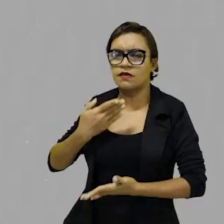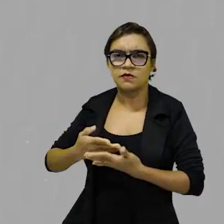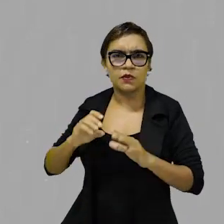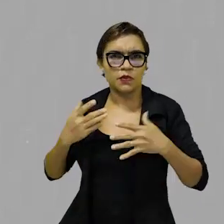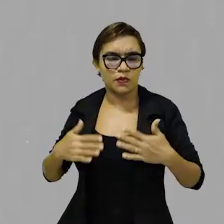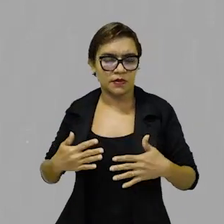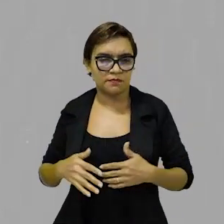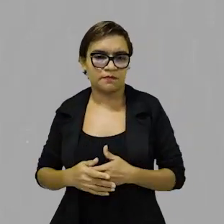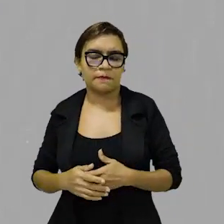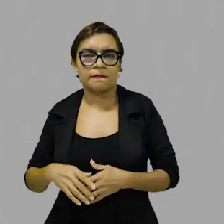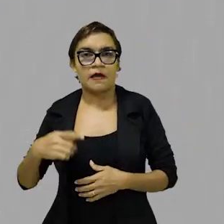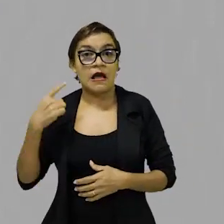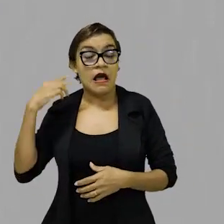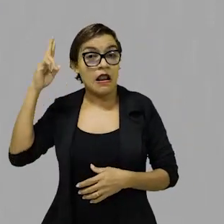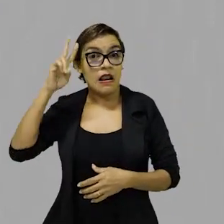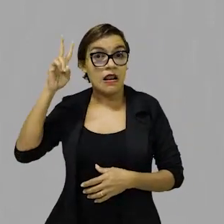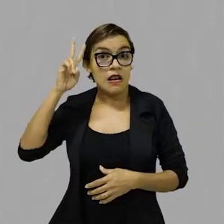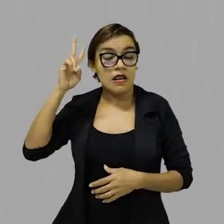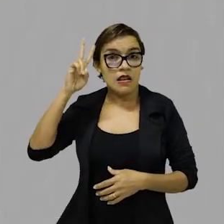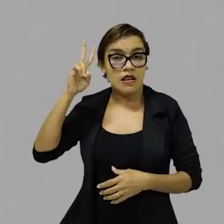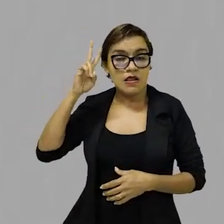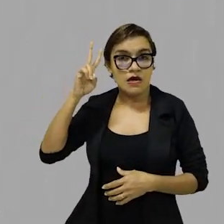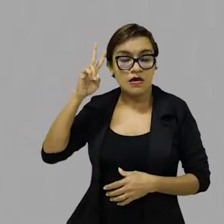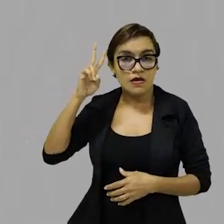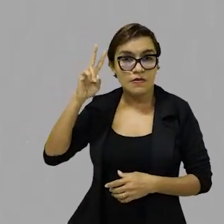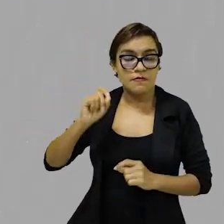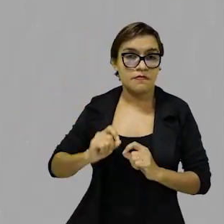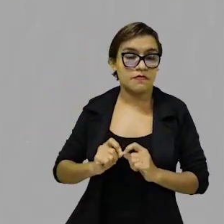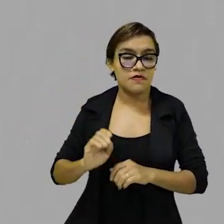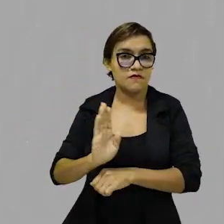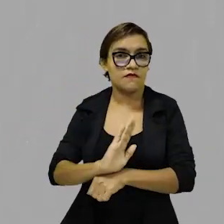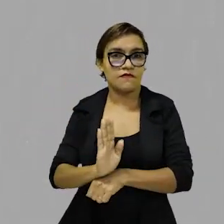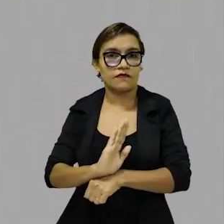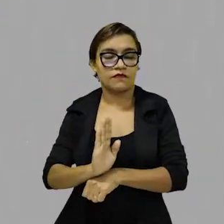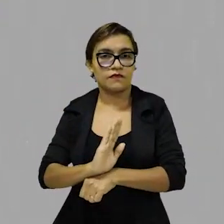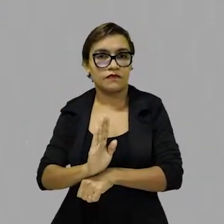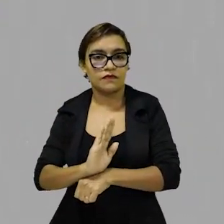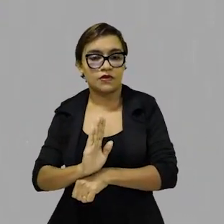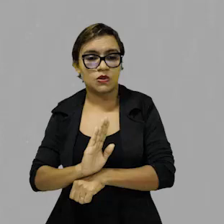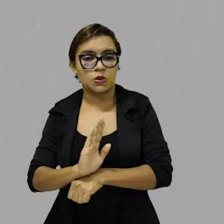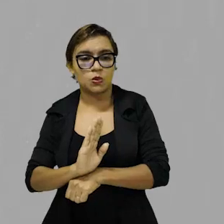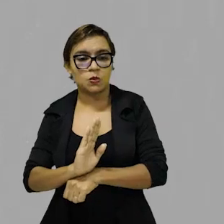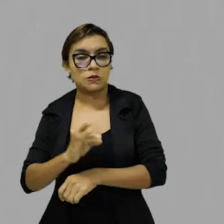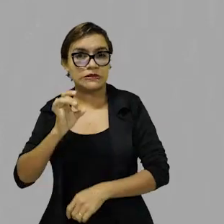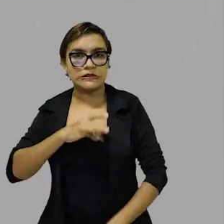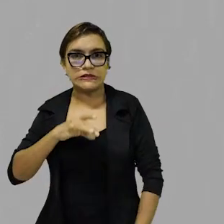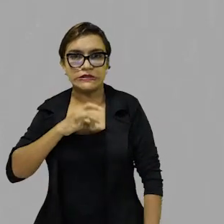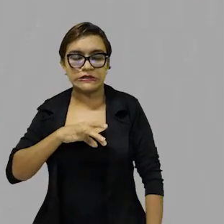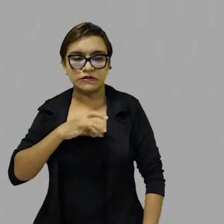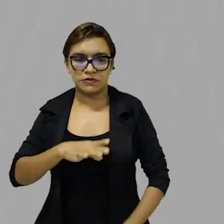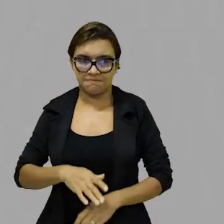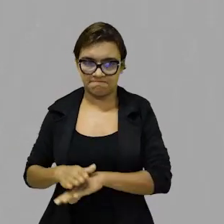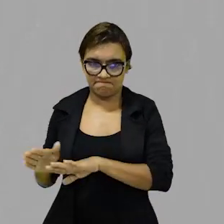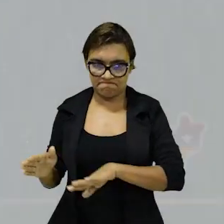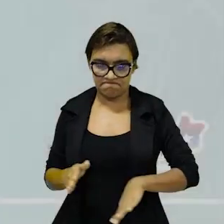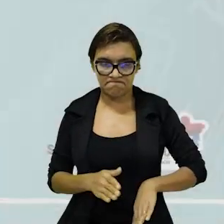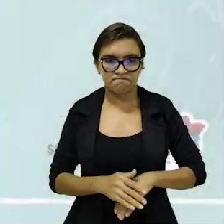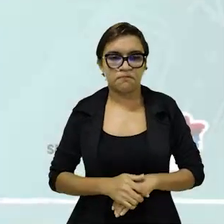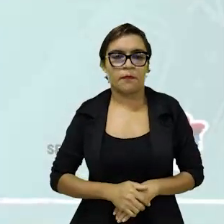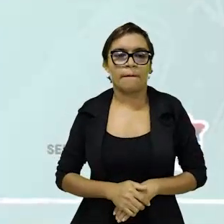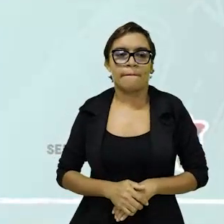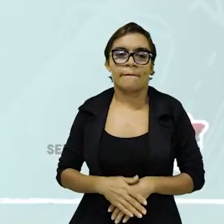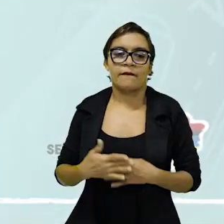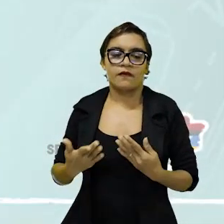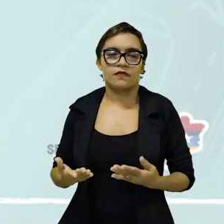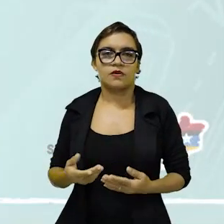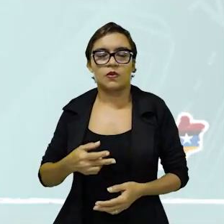a máscara de um filme de terror que virou comédia, que eu já assisti, tititi, tá, e assim por diante. Então, eu